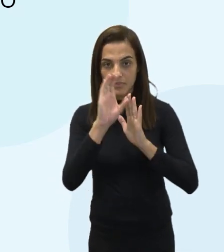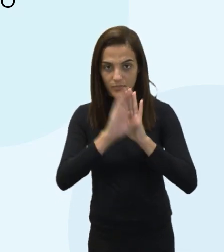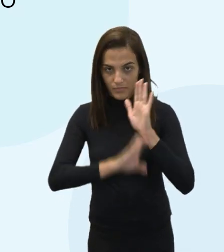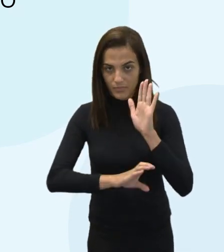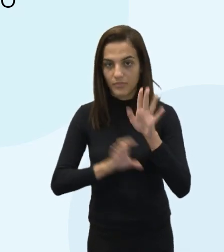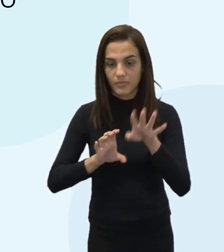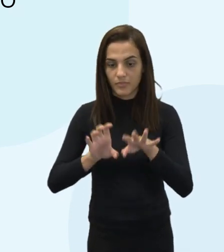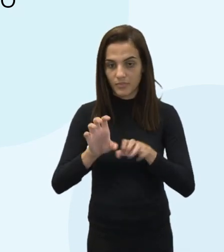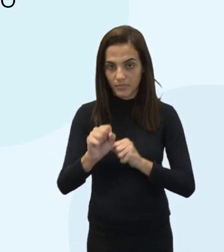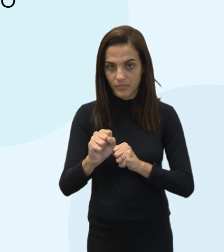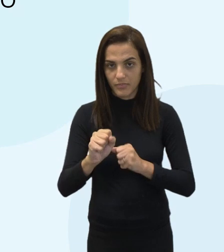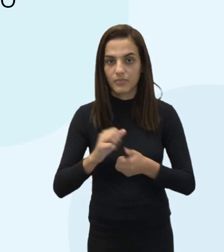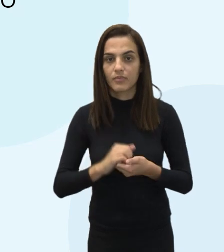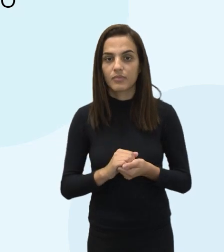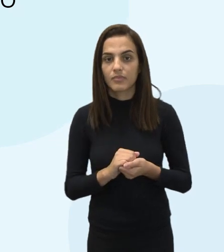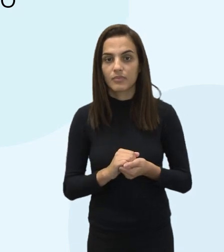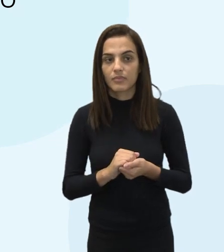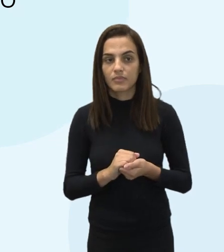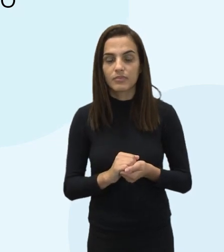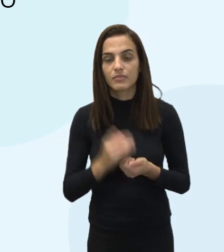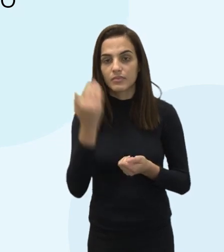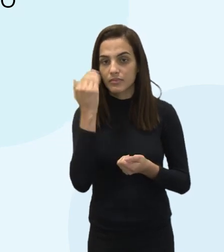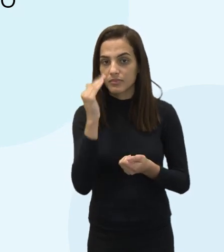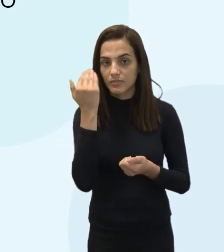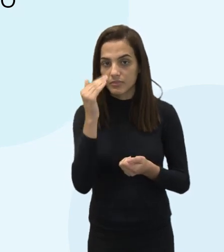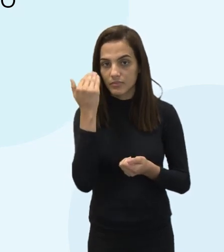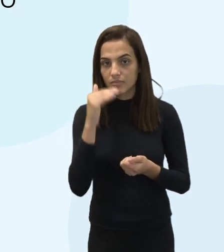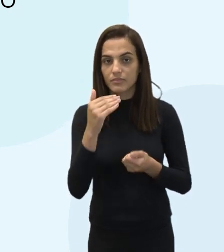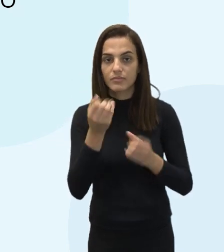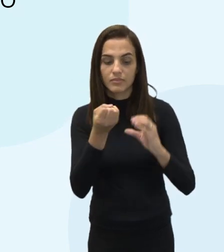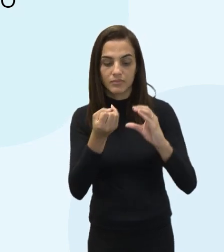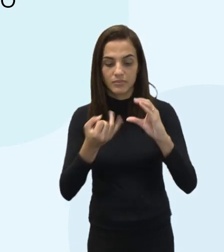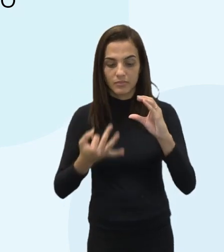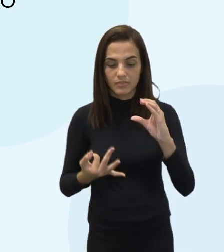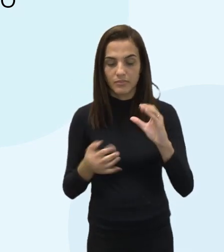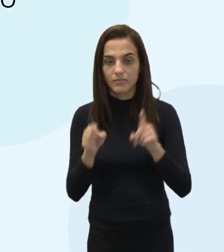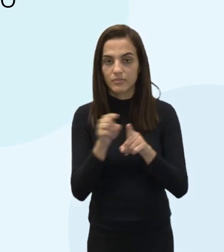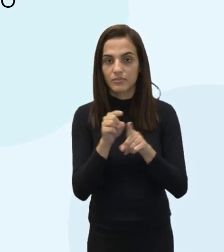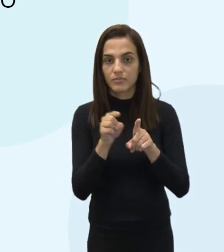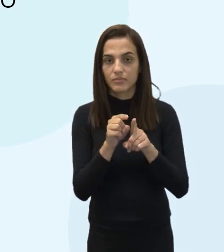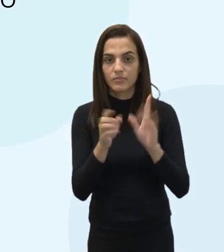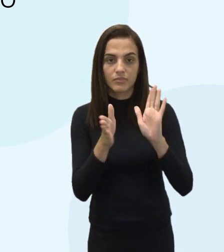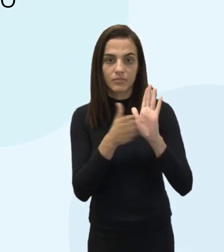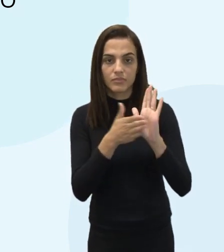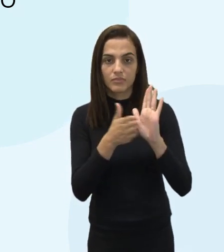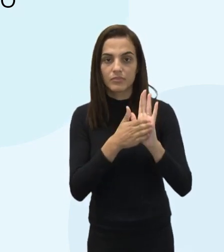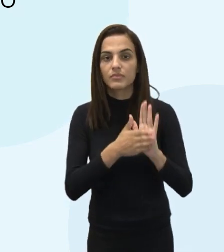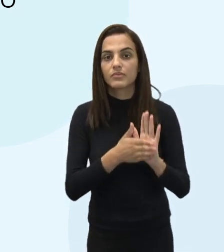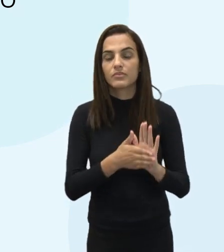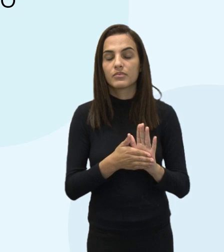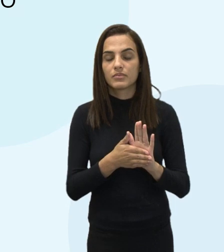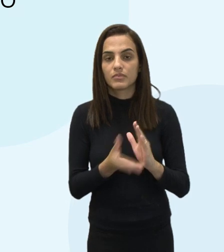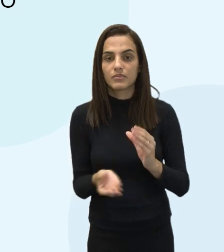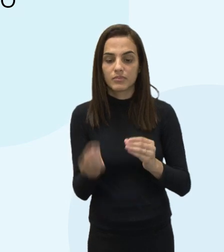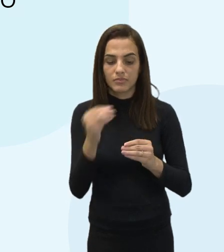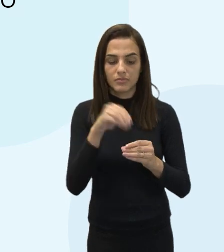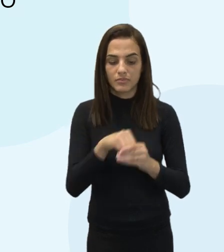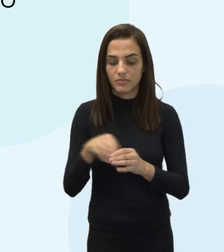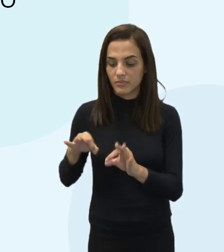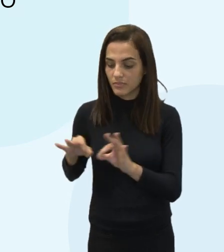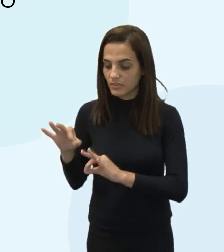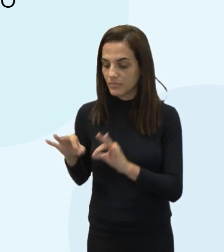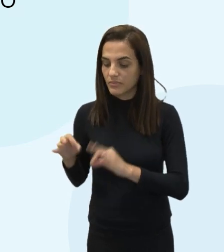formação integral do estudante. E compreender as concepções e os pressupostos do componente de projeto de